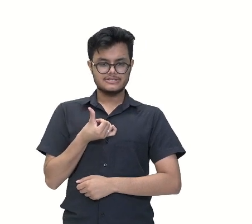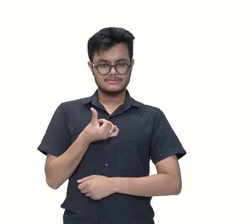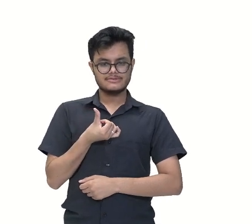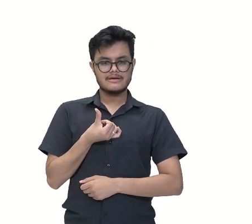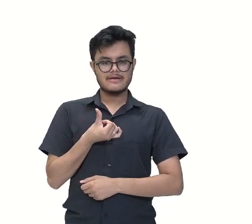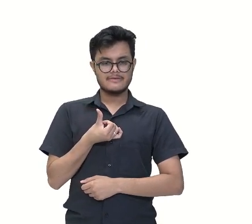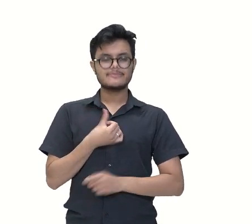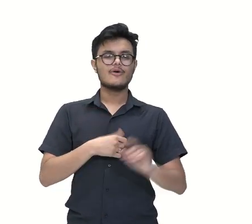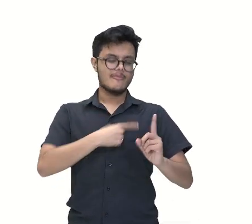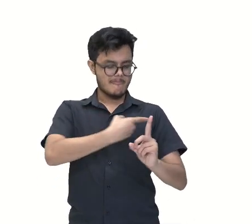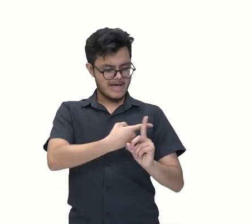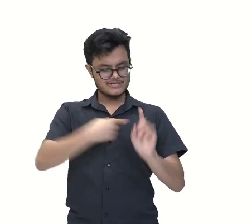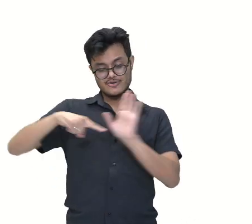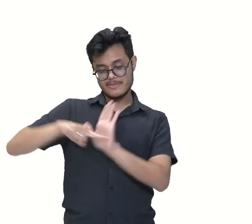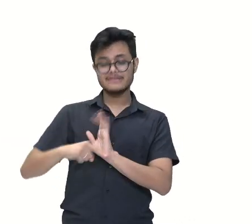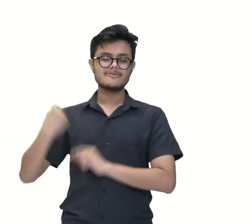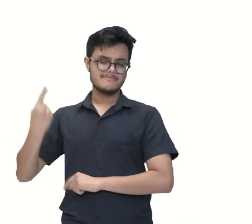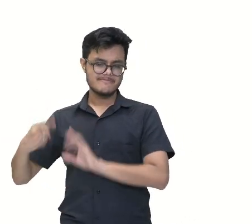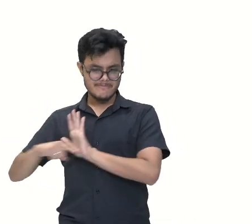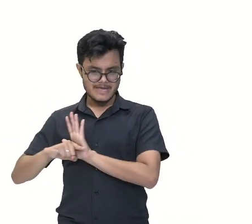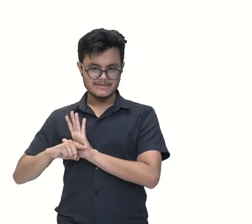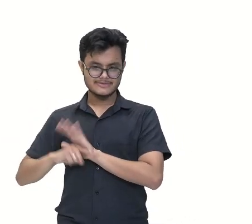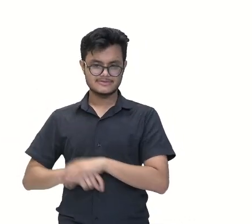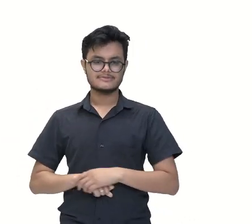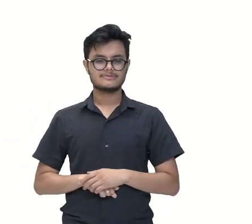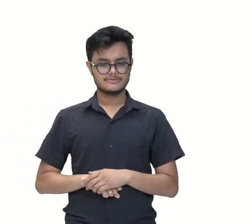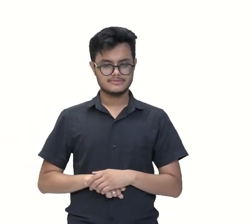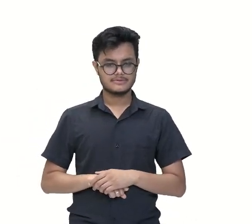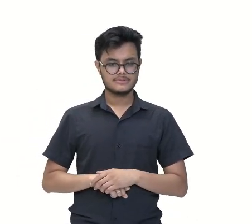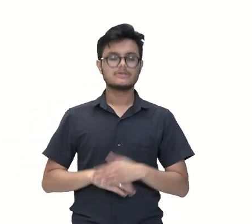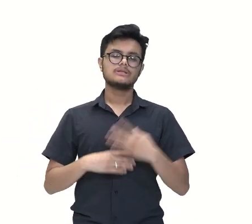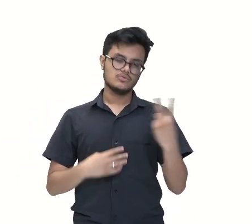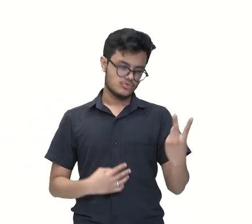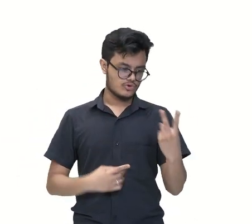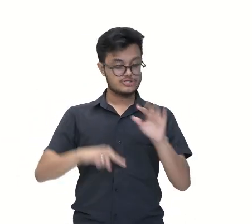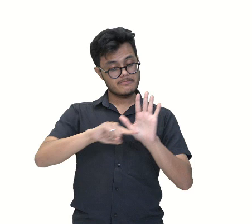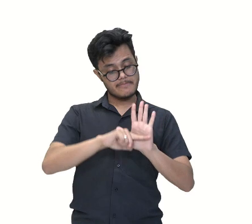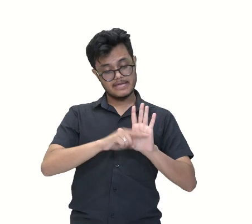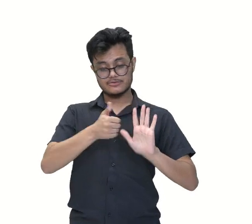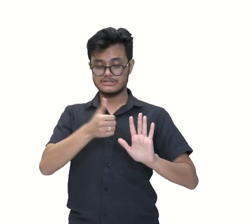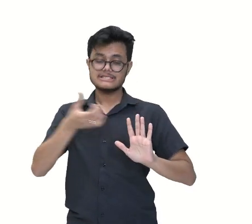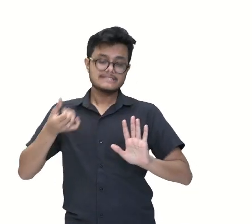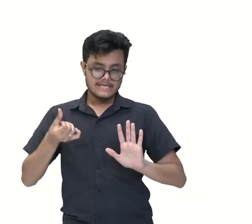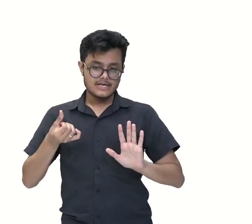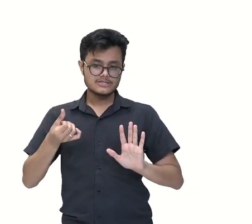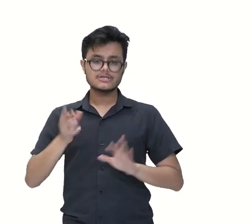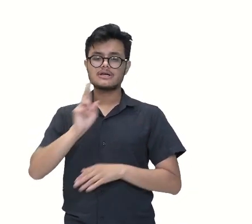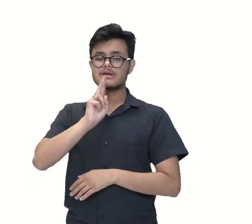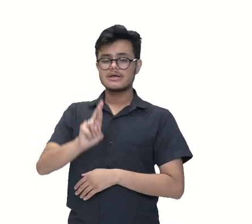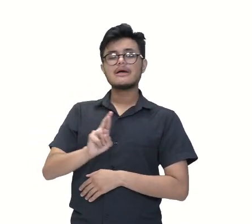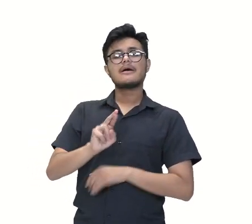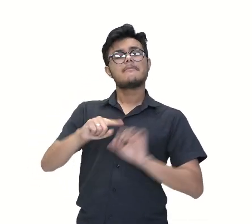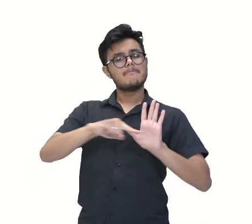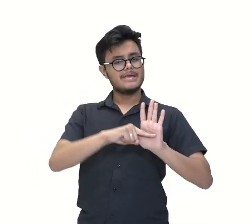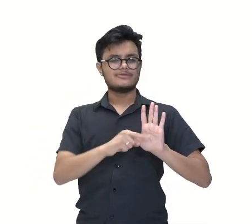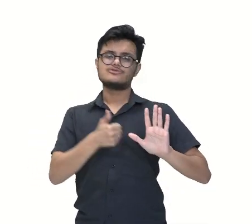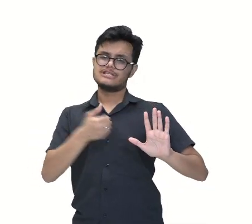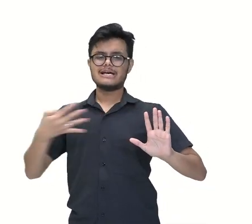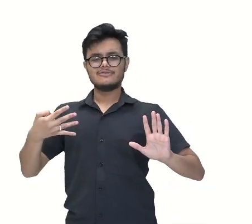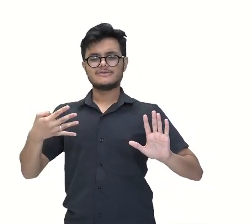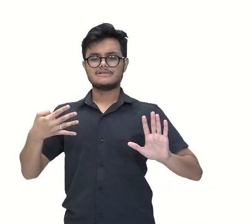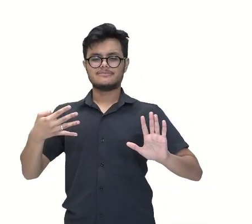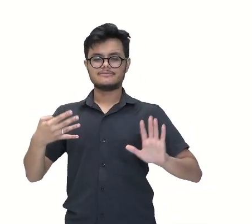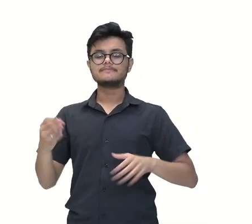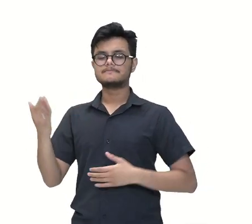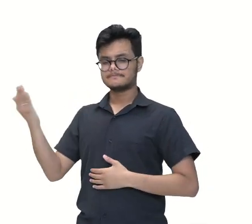no 16. Então, eu terei 2 menos 16. Resultado, menos 14. Então, esse é